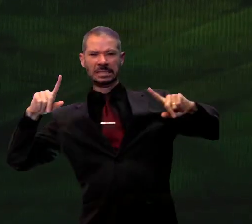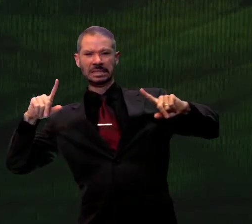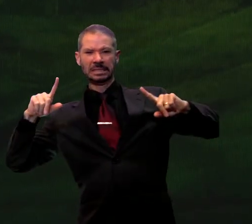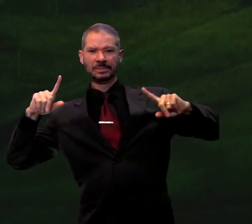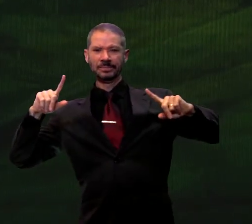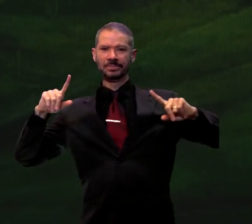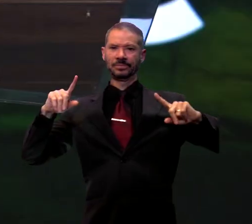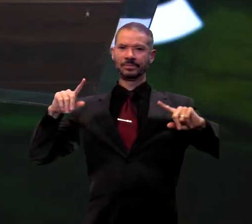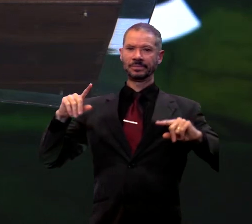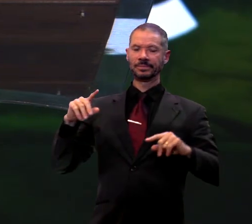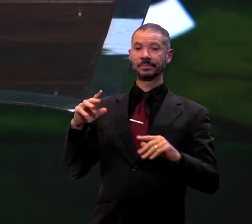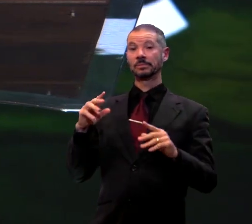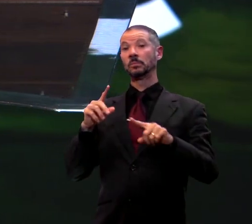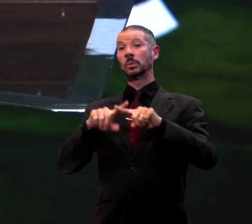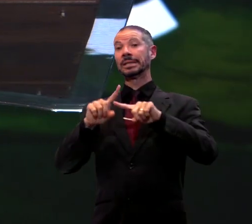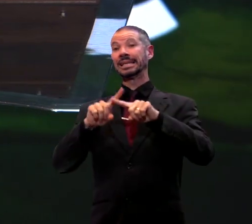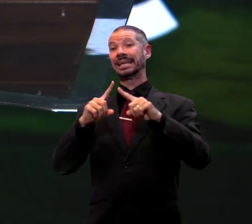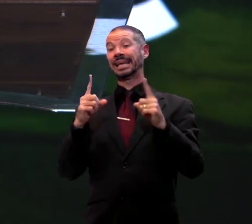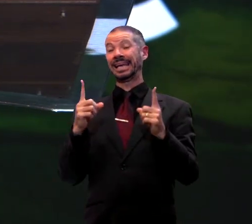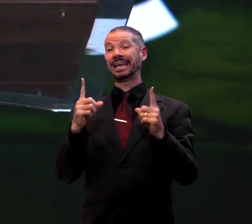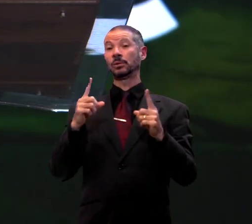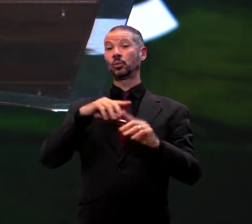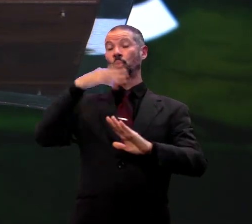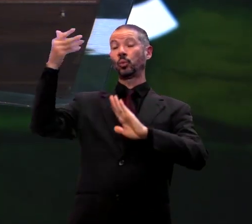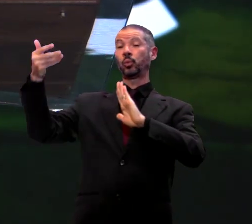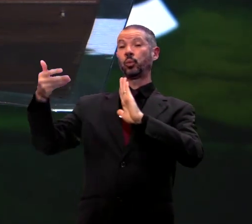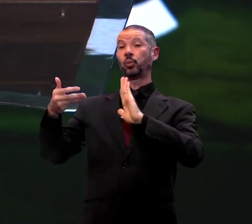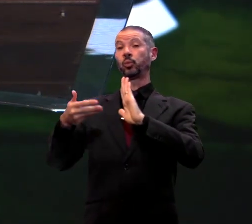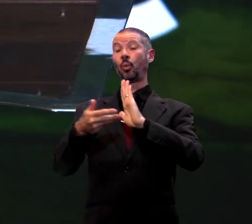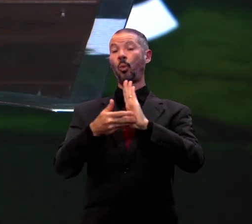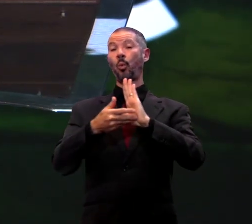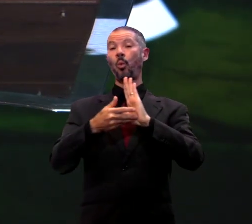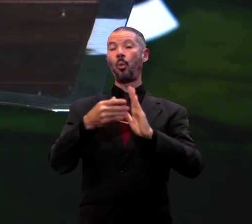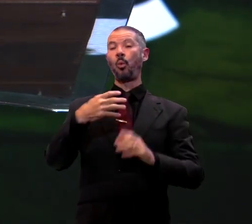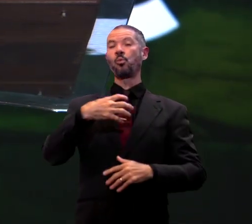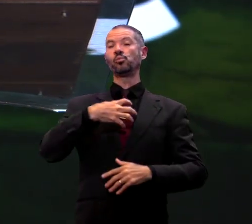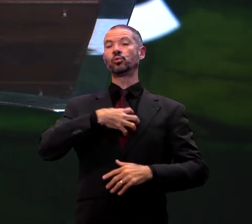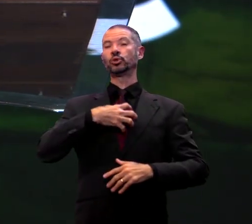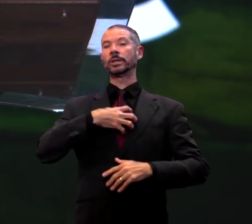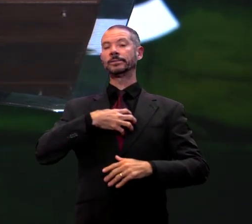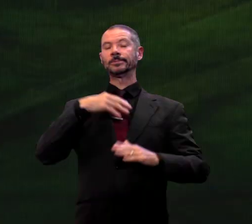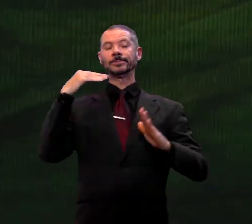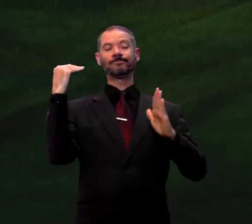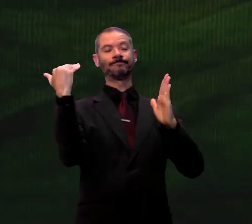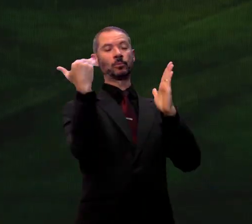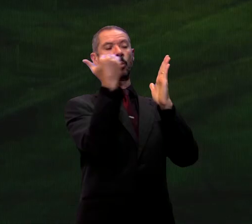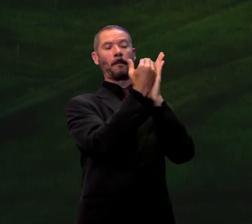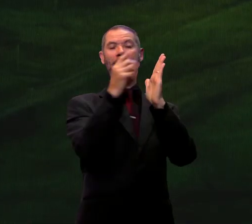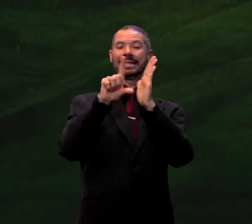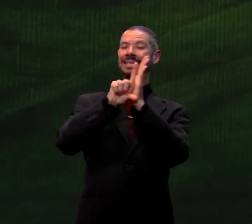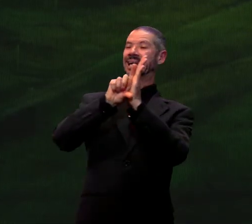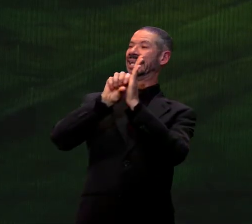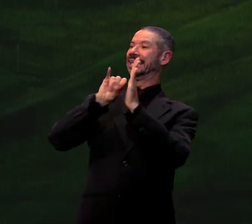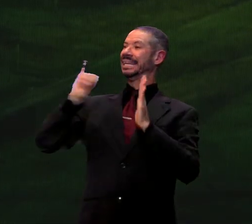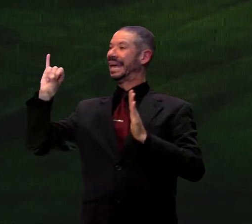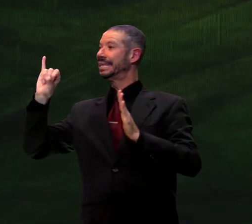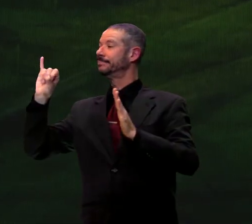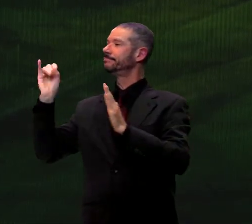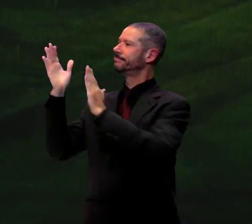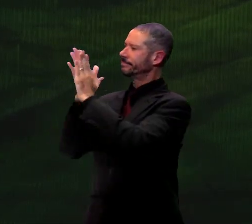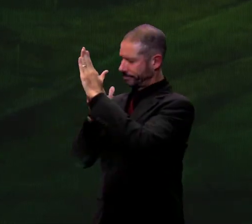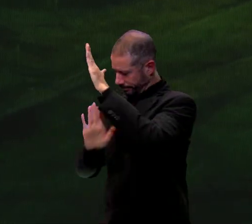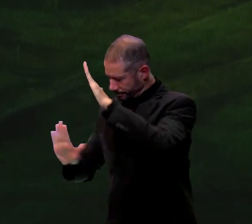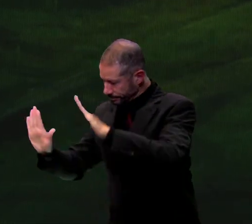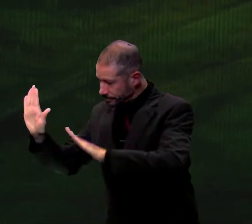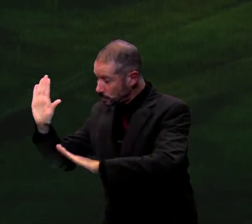trair ao Senhor, por criar todo um jeito de cumprir a lei, ou de adorar a